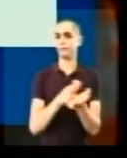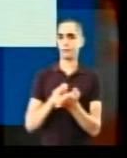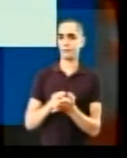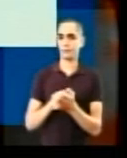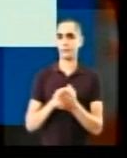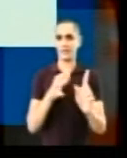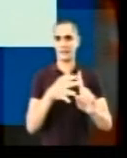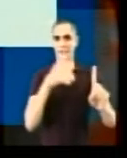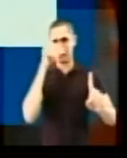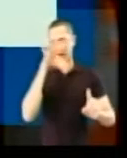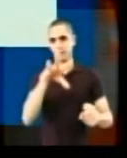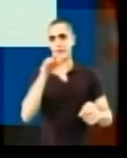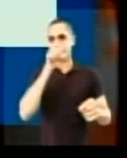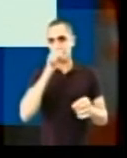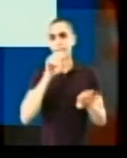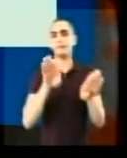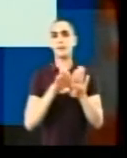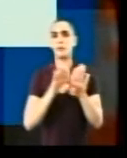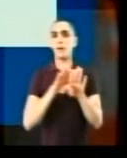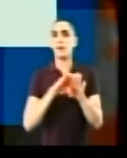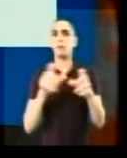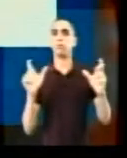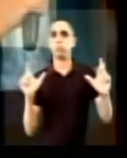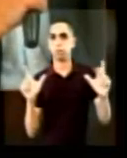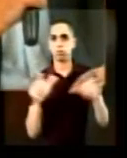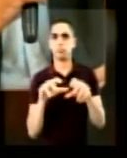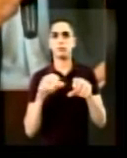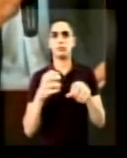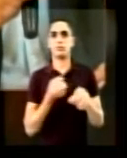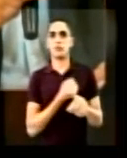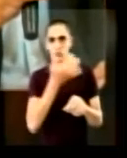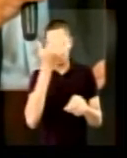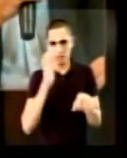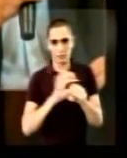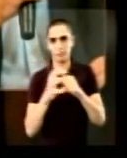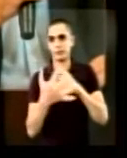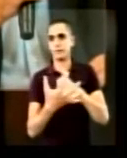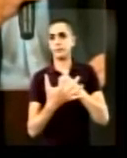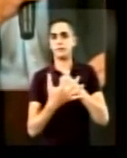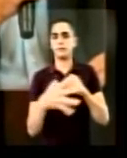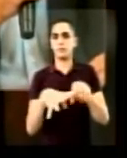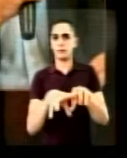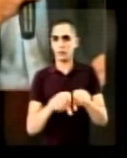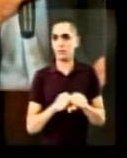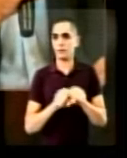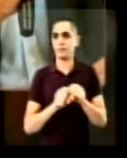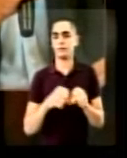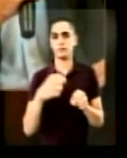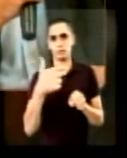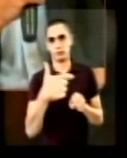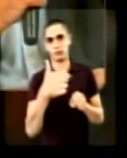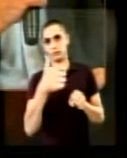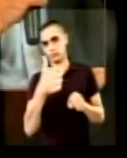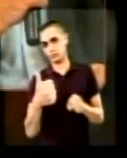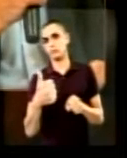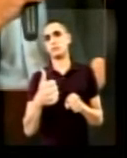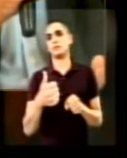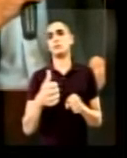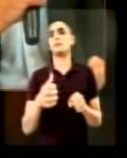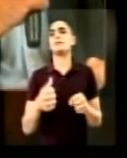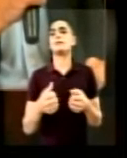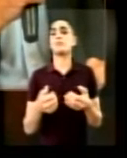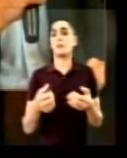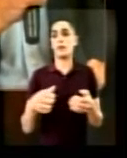21 casos de Covid. Nós estávamos com 208 internados Covid,